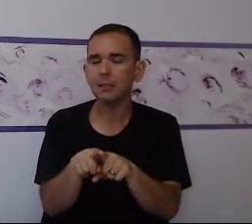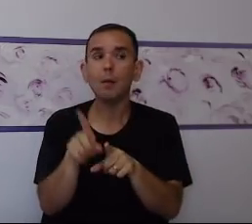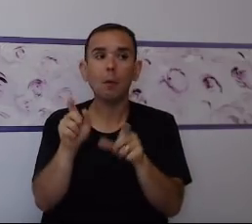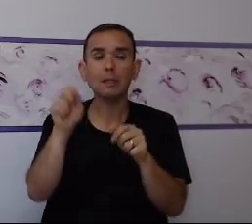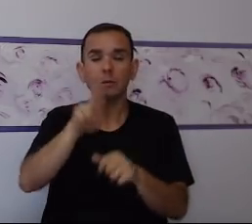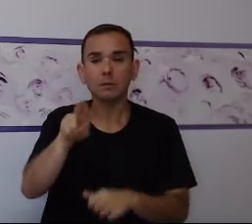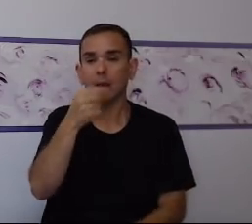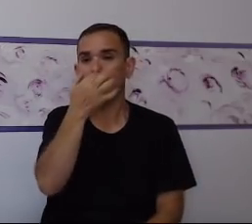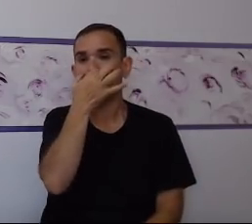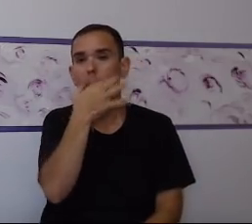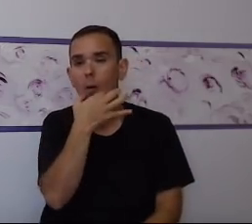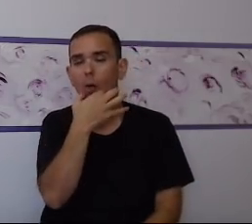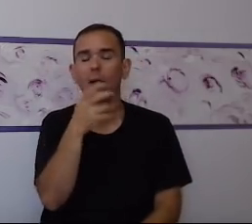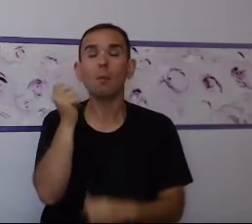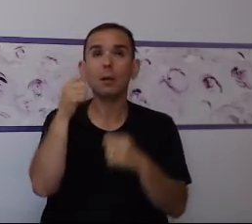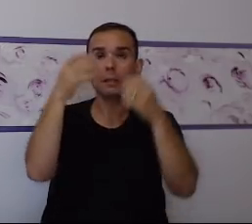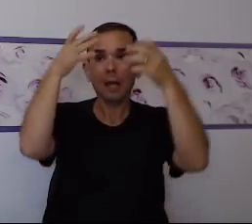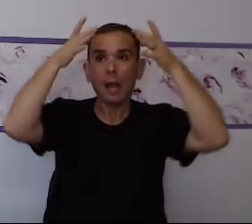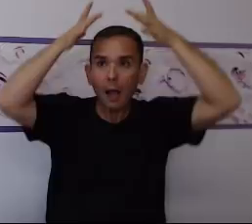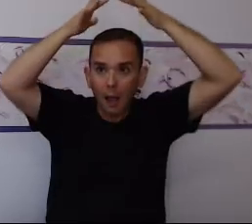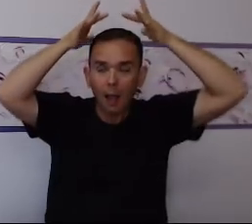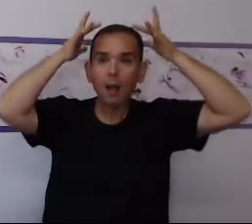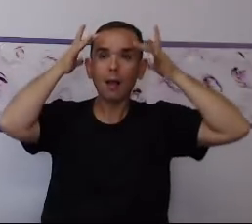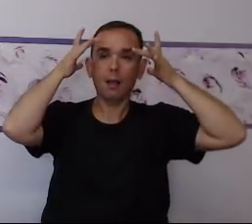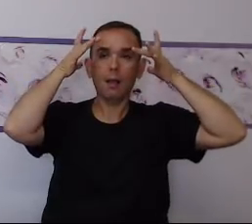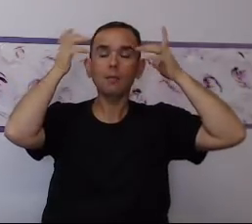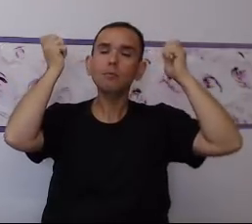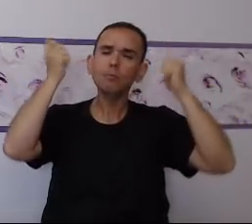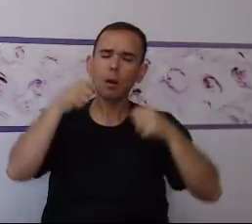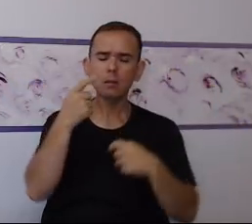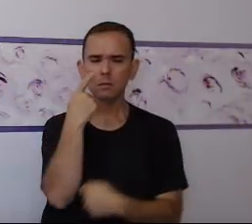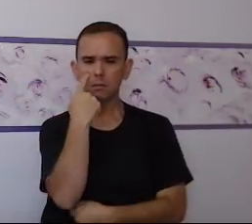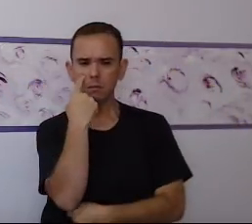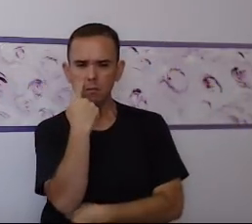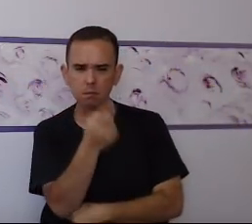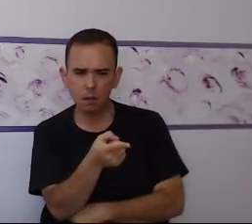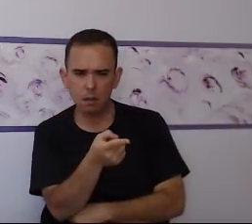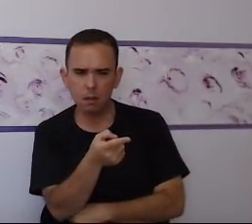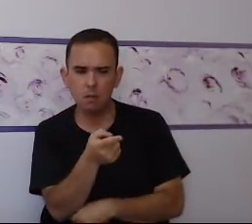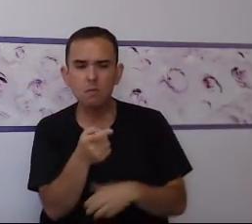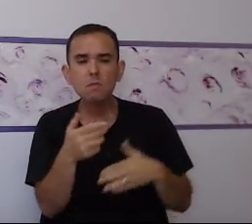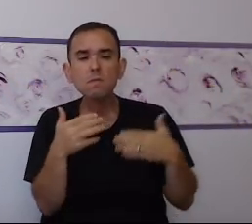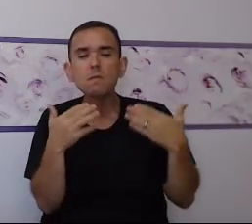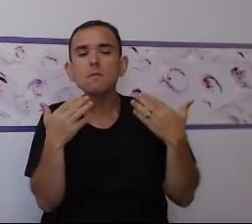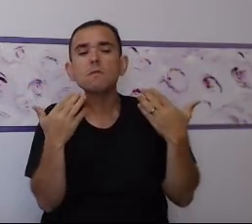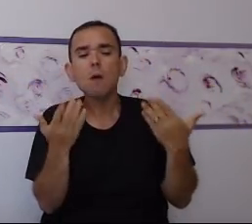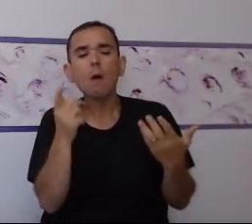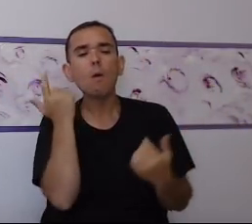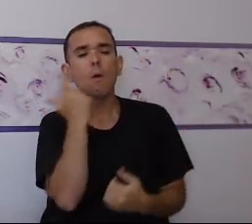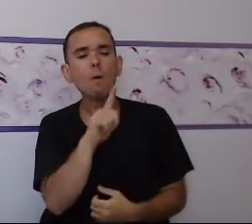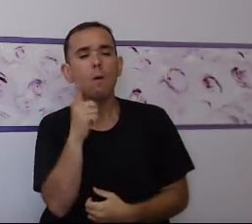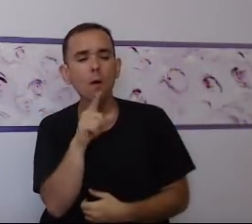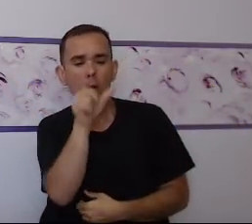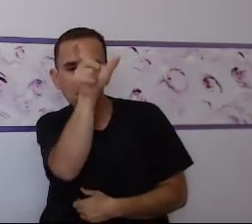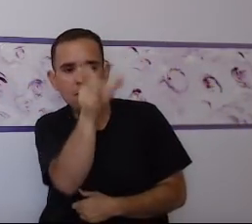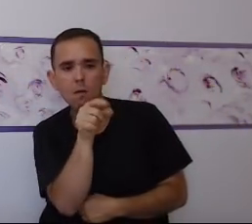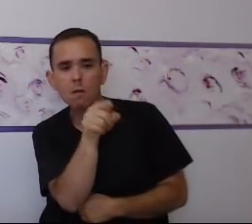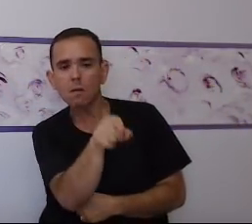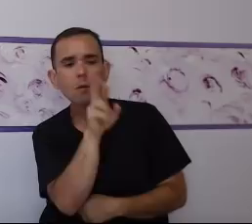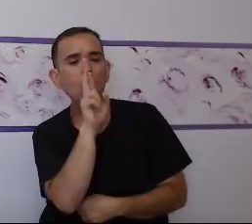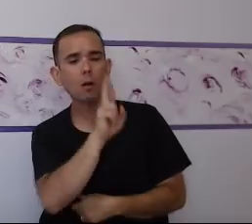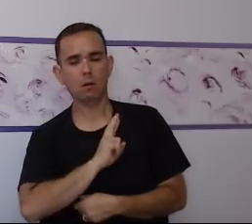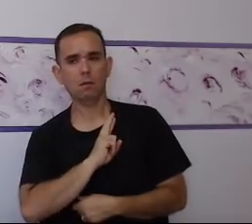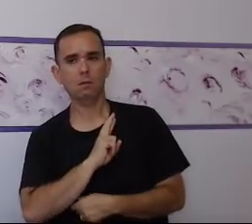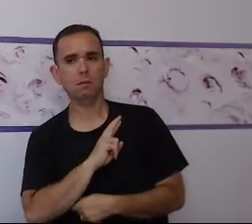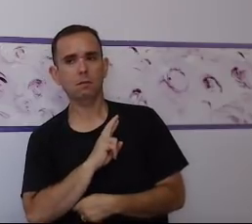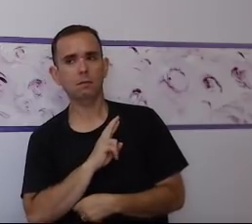boca, de cabeça. Depende de onde a gente consegue identificar a capacidade do aluno, a resposta do